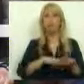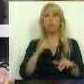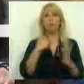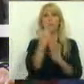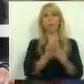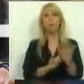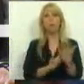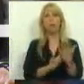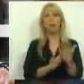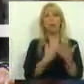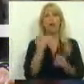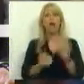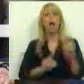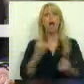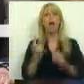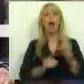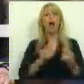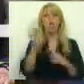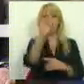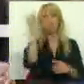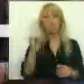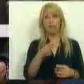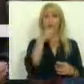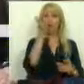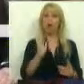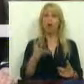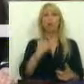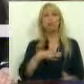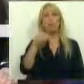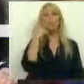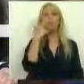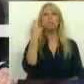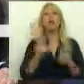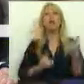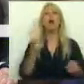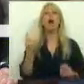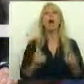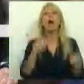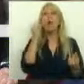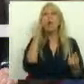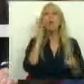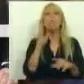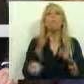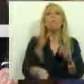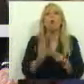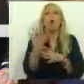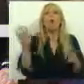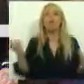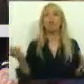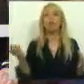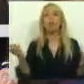diploma algumas percentagens. Gostaríamos de conhecer algum detalhe sobre a origem e sobre a